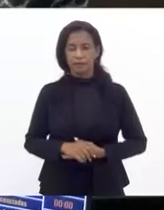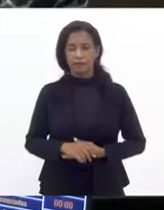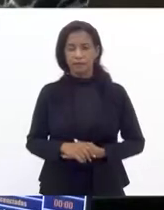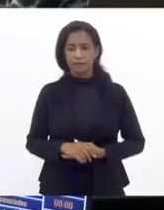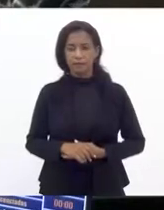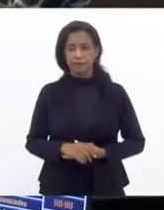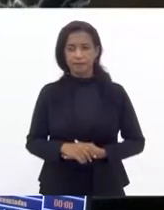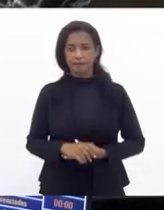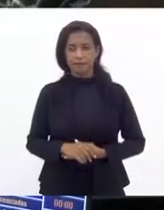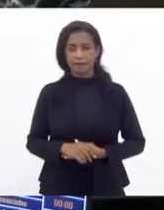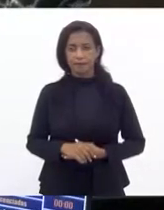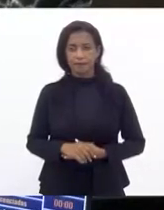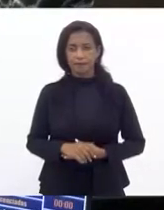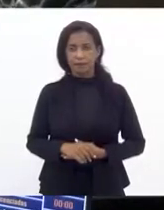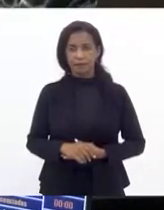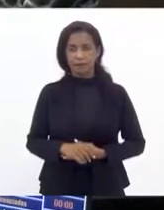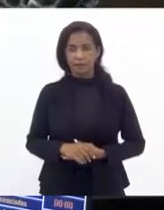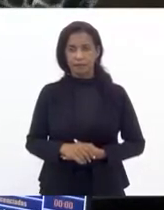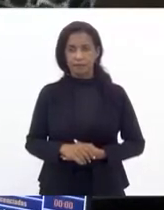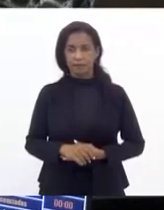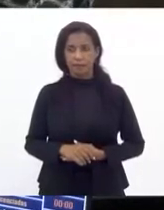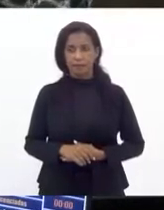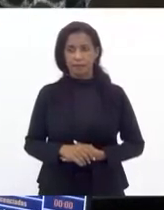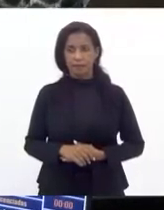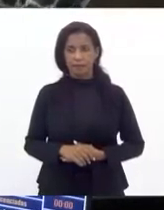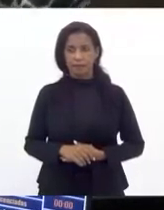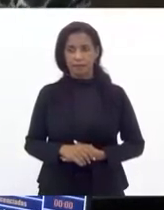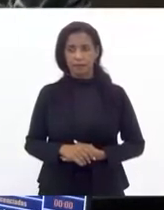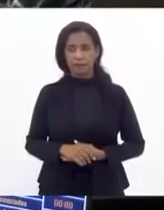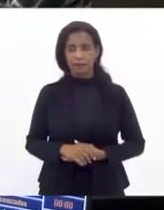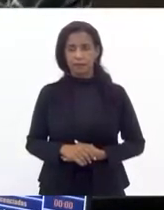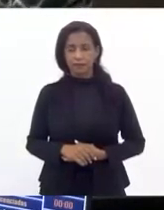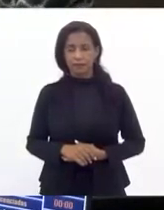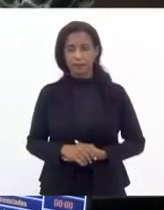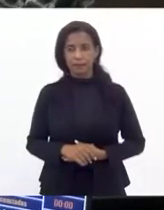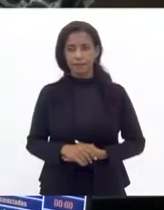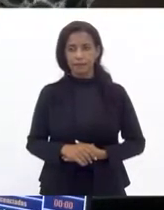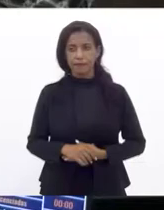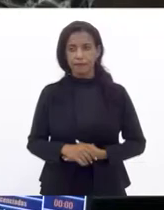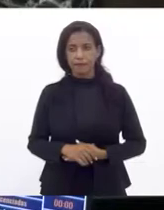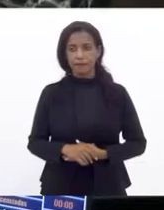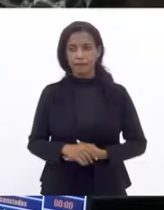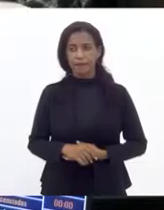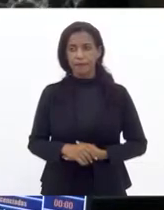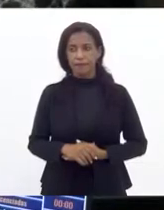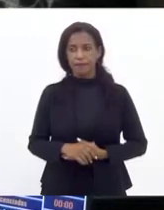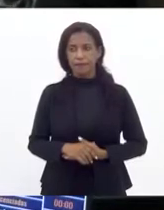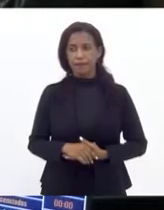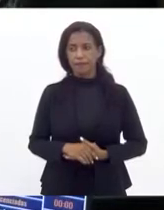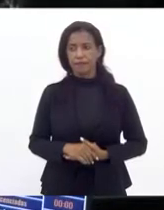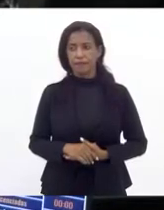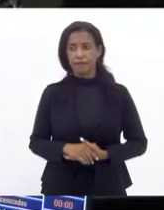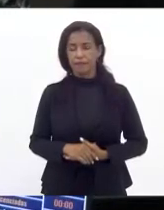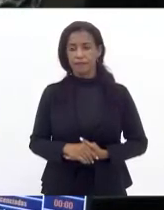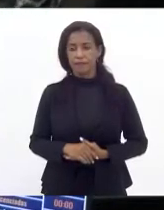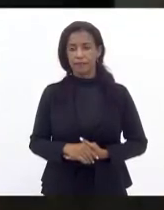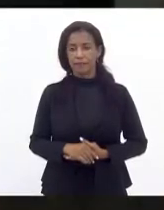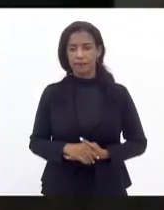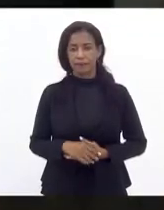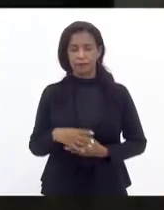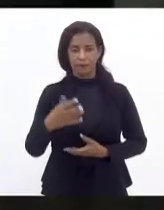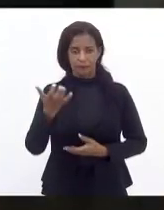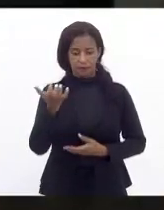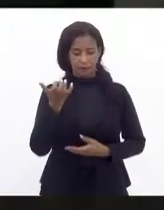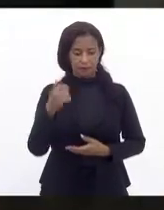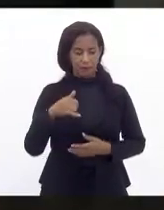Mônica Francisco, presidente. Já tinha falado com a deputada Lucinha. Deputada Mônica Francisco, Noel, Flávio Serafini. Eu queria